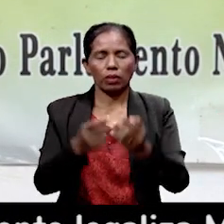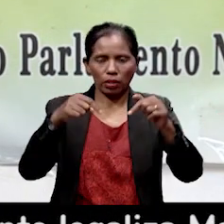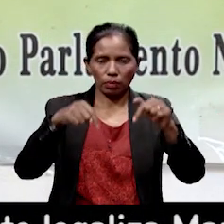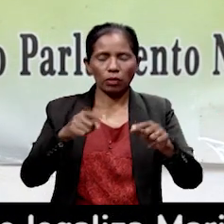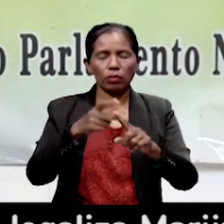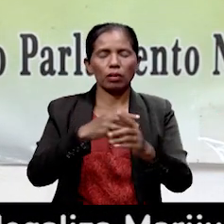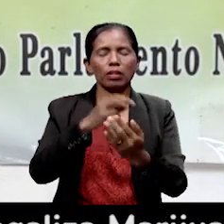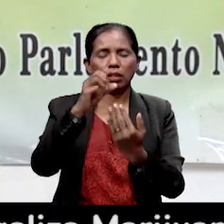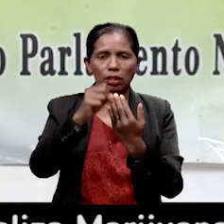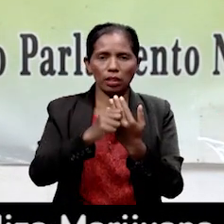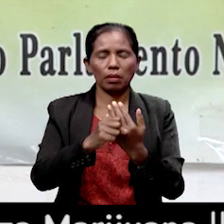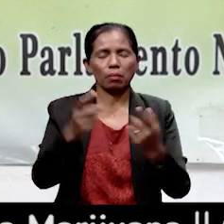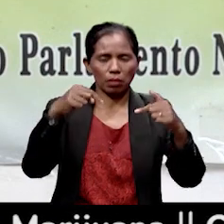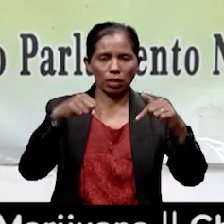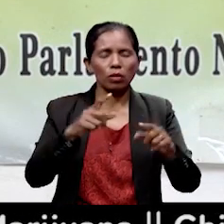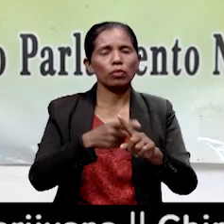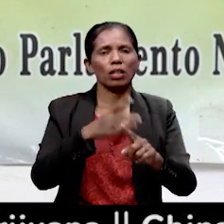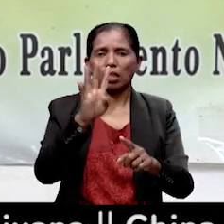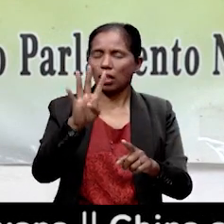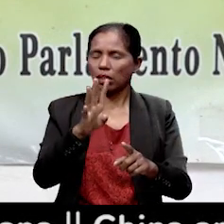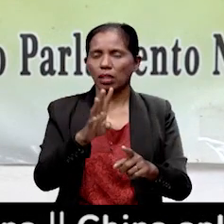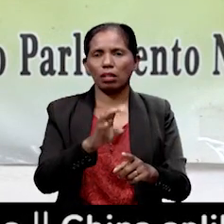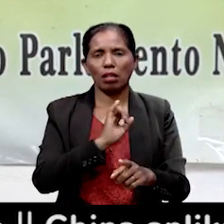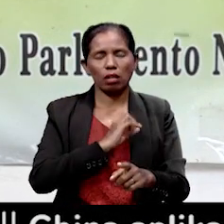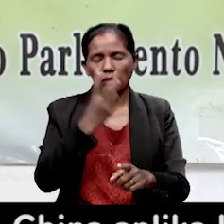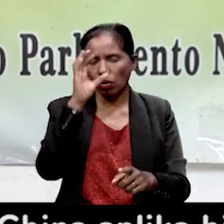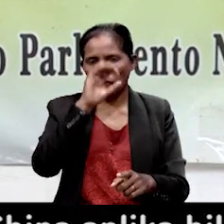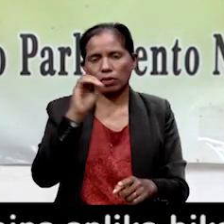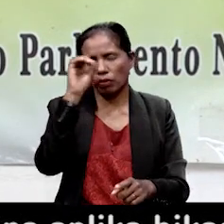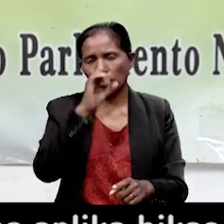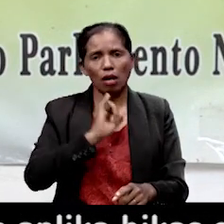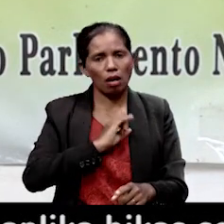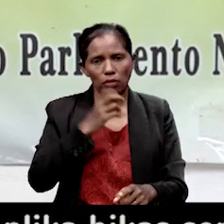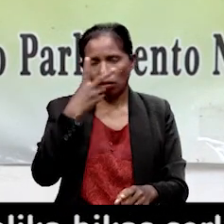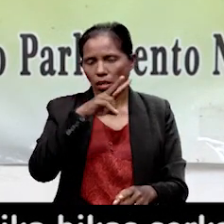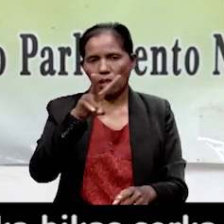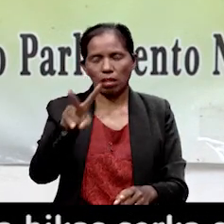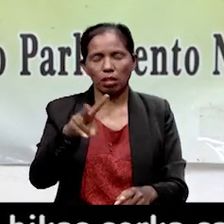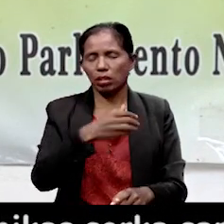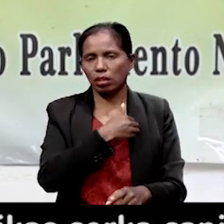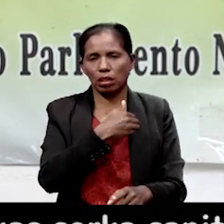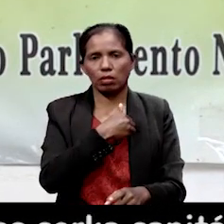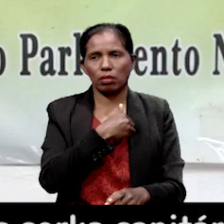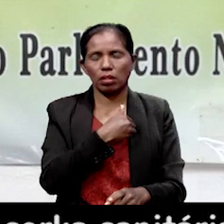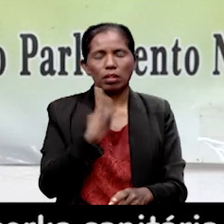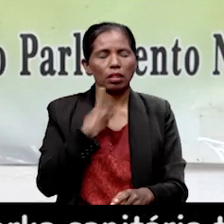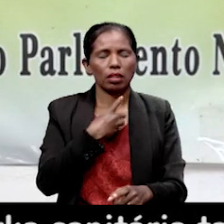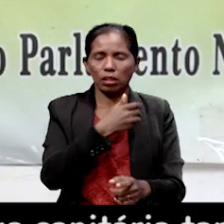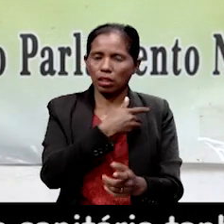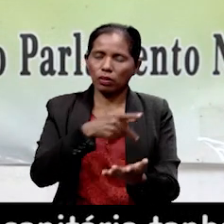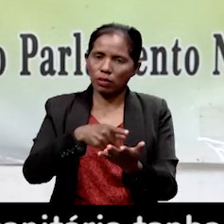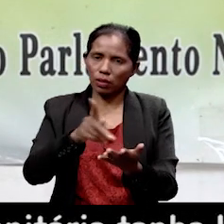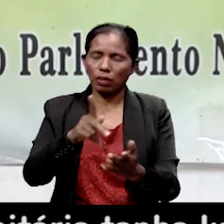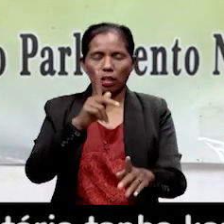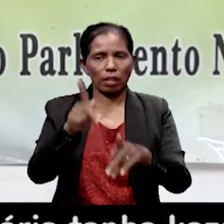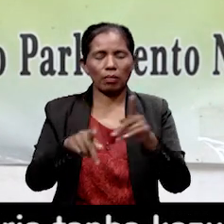outubro novembro desembro mas belum tentu tambah tuir haune observasi wa mian tambah audien belum tentu ne tambah ita sida kselo tu e ma sida